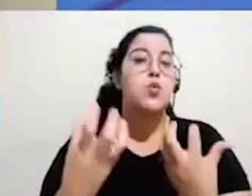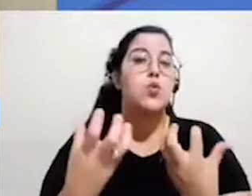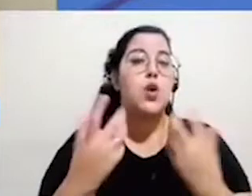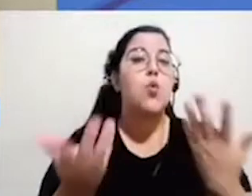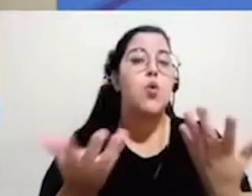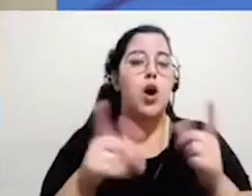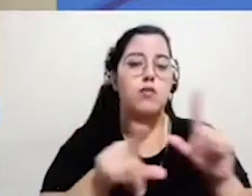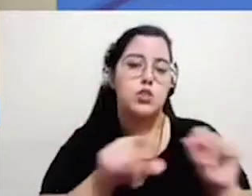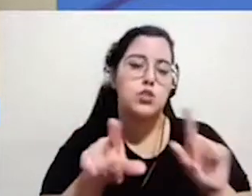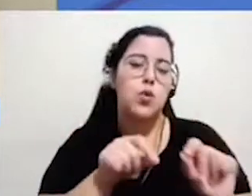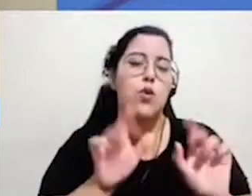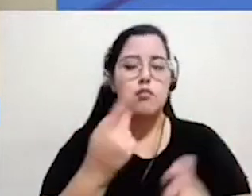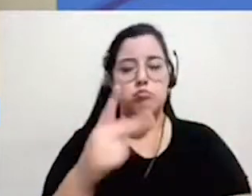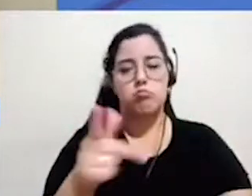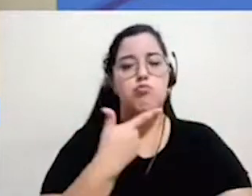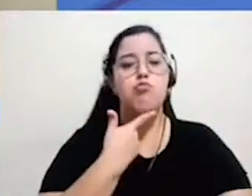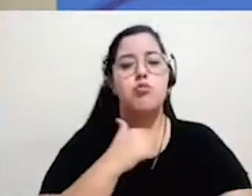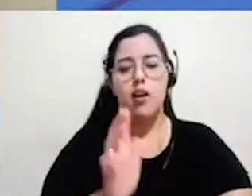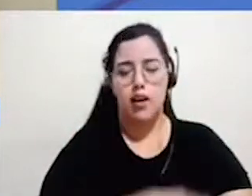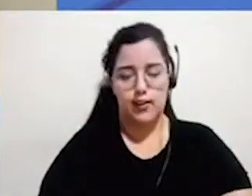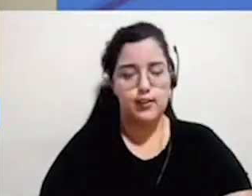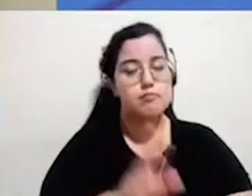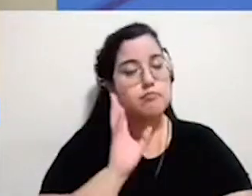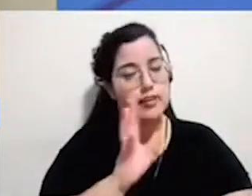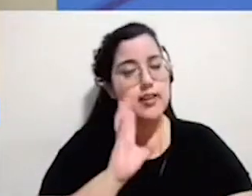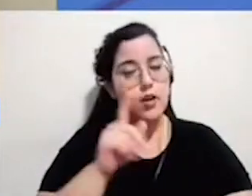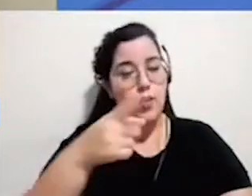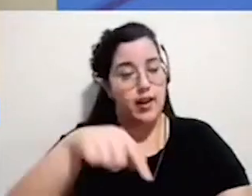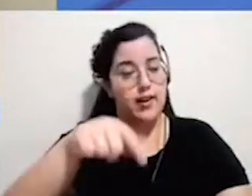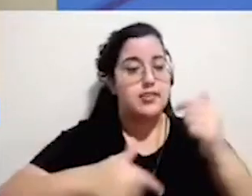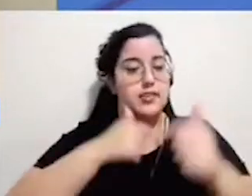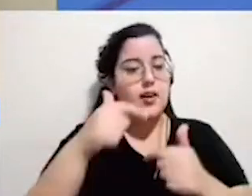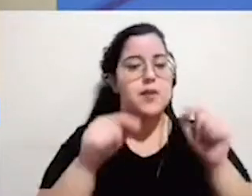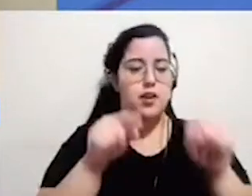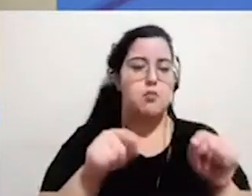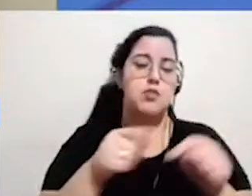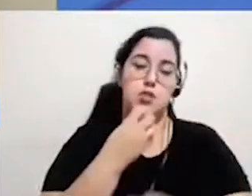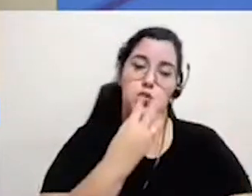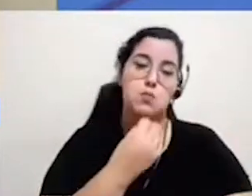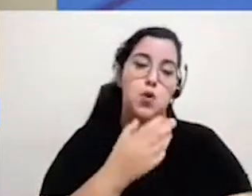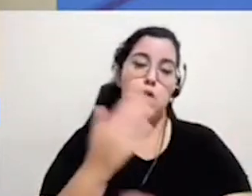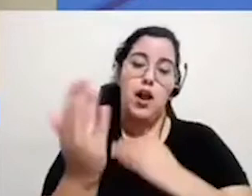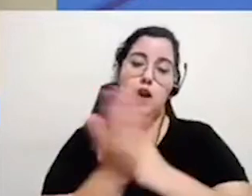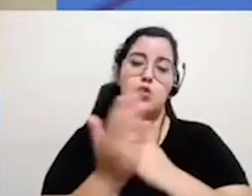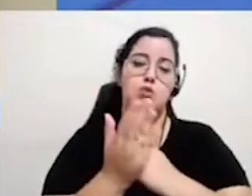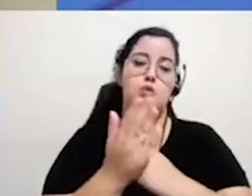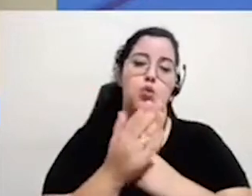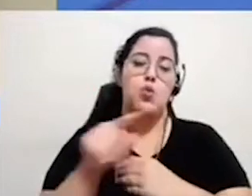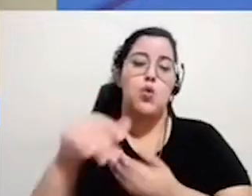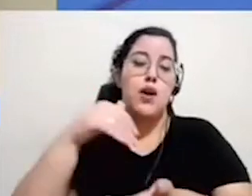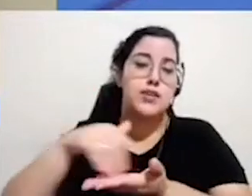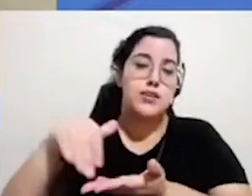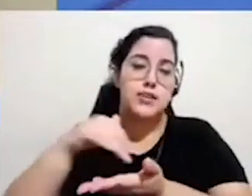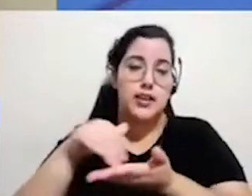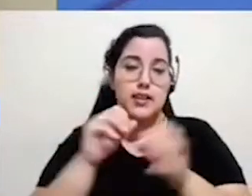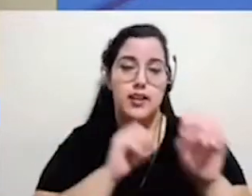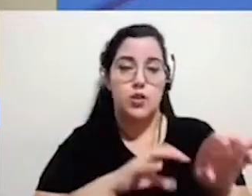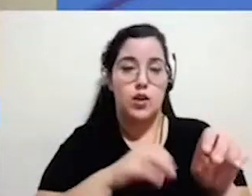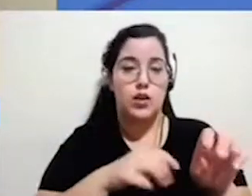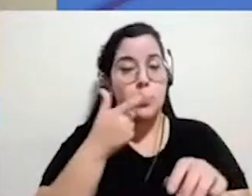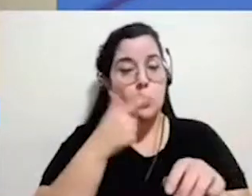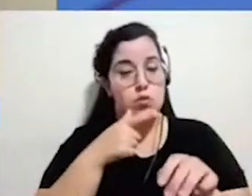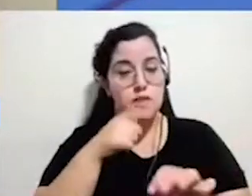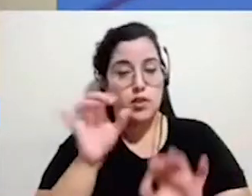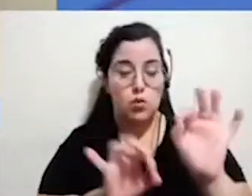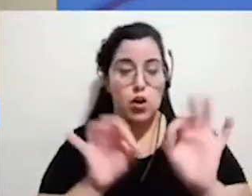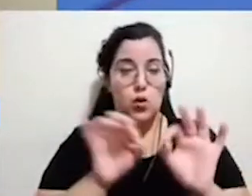devia ser, entendeu? Uhum. Então, assim, eles trabalham com isso. E eles foram ajudando a Secretaria da Educação a construir os currículos.